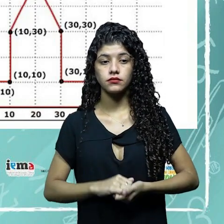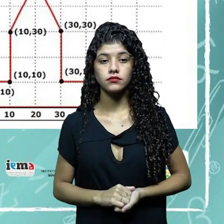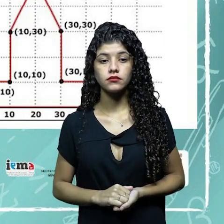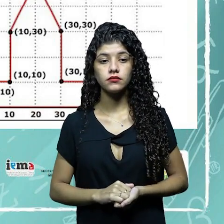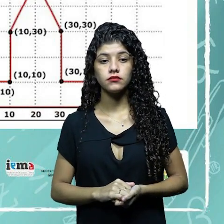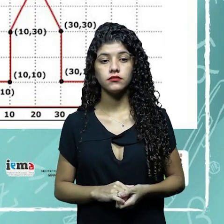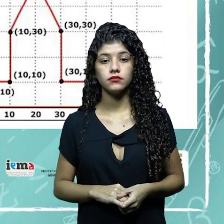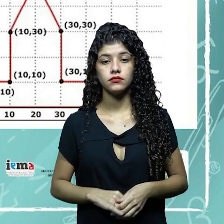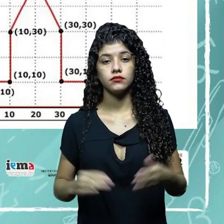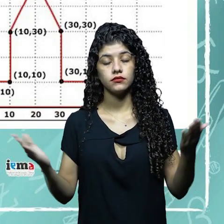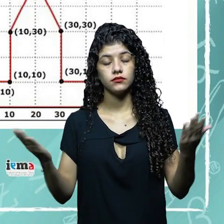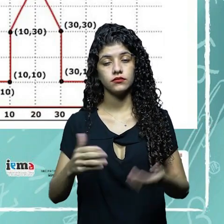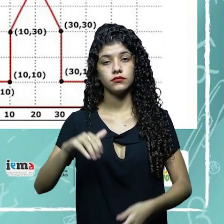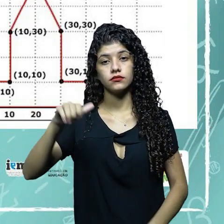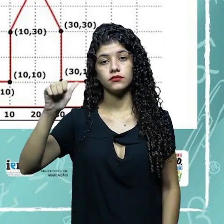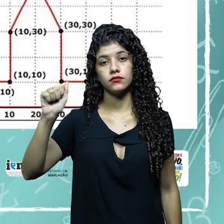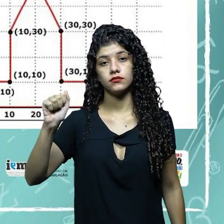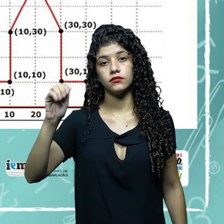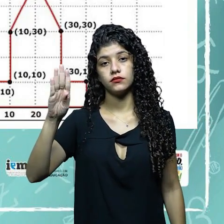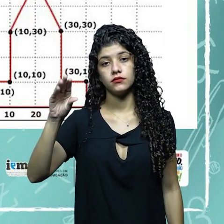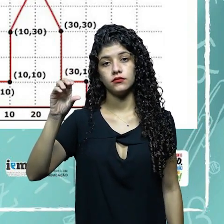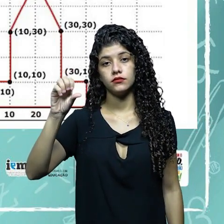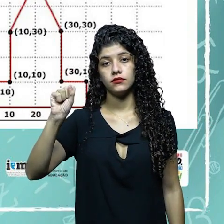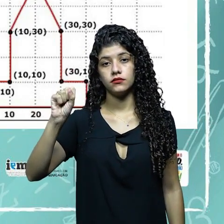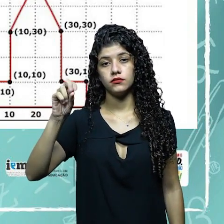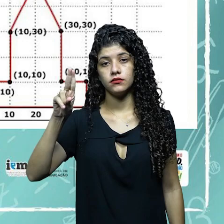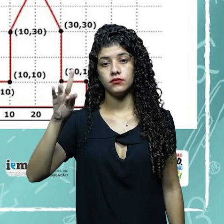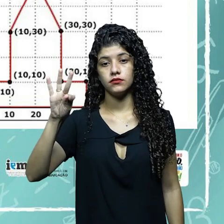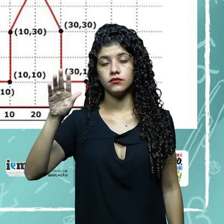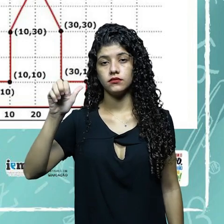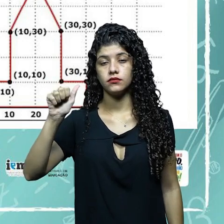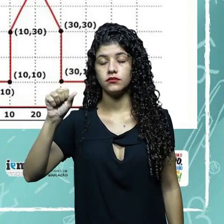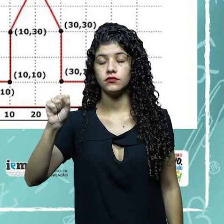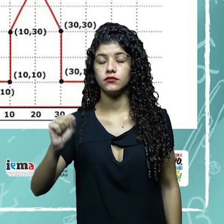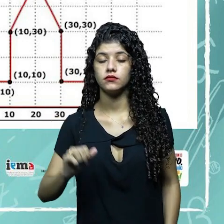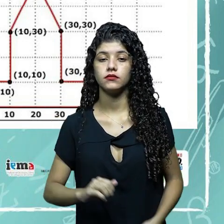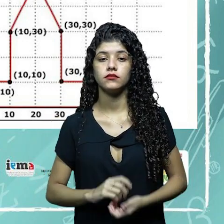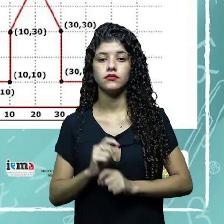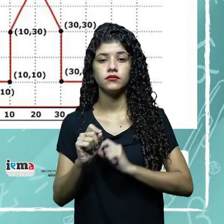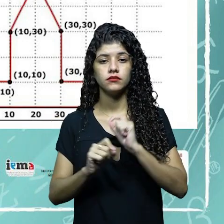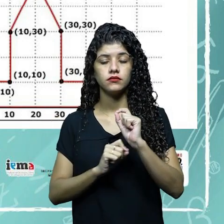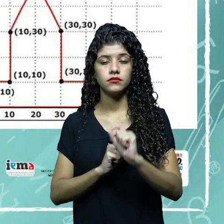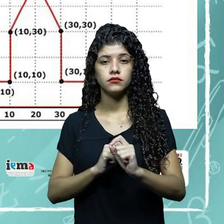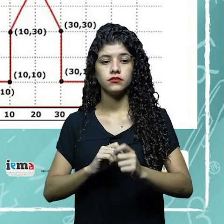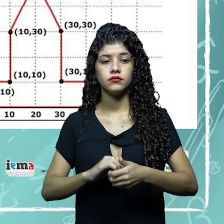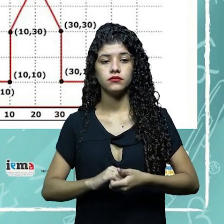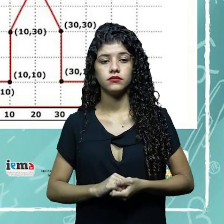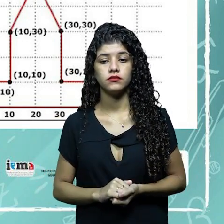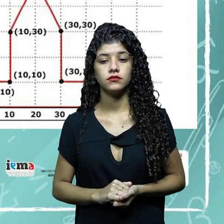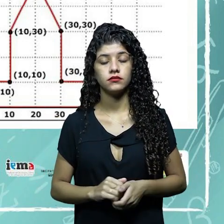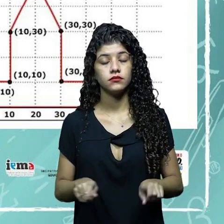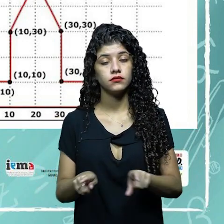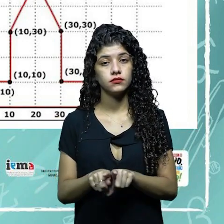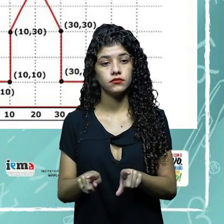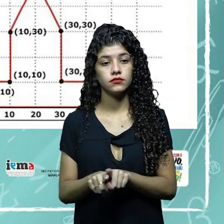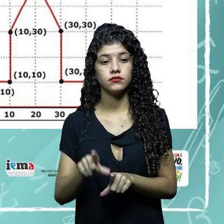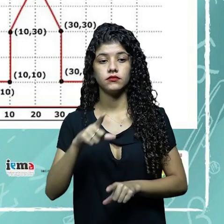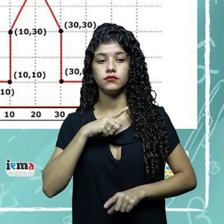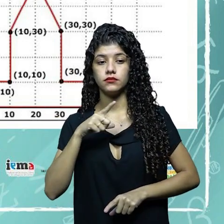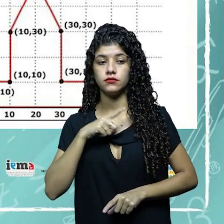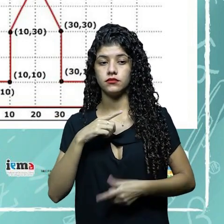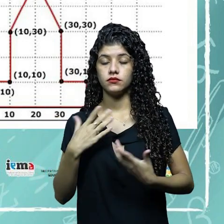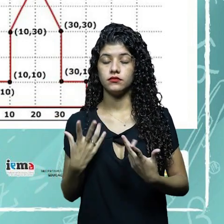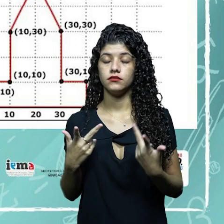conhecer as absolutas. Né? A absoluta também trabalha com o ponto cartesiano,